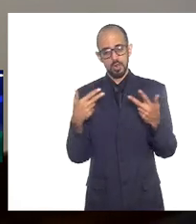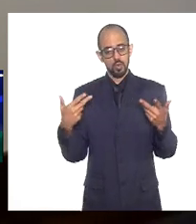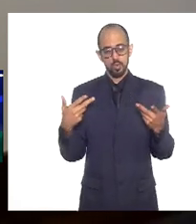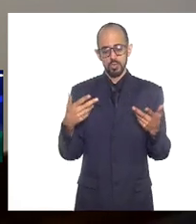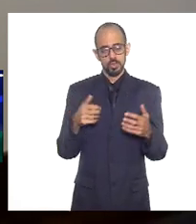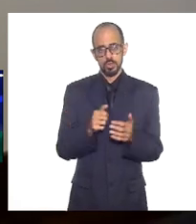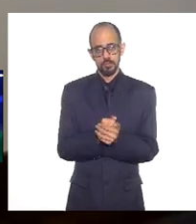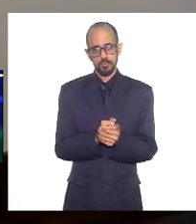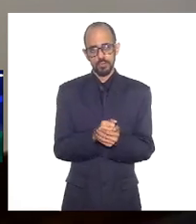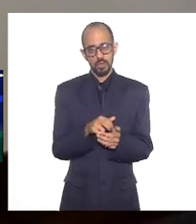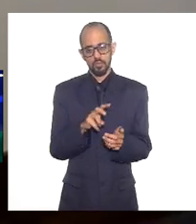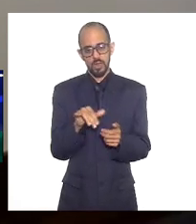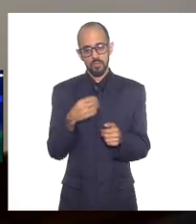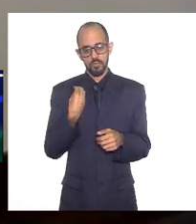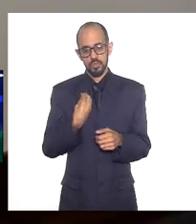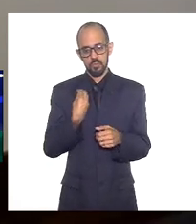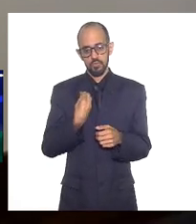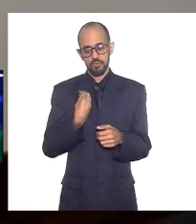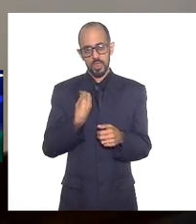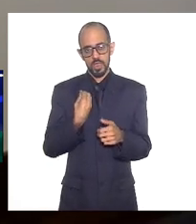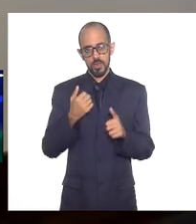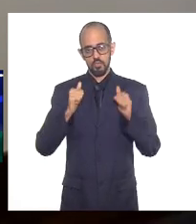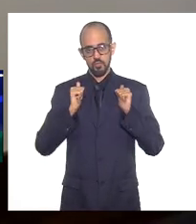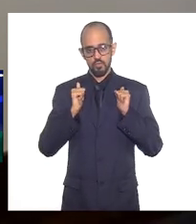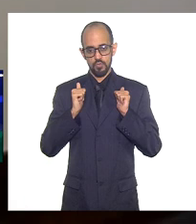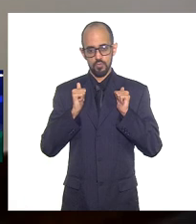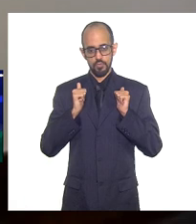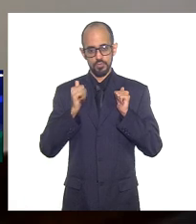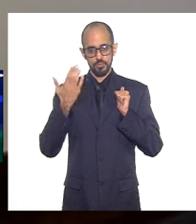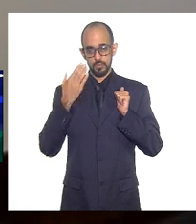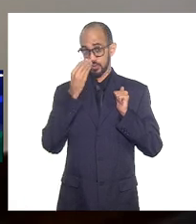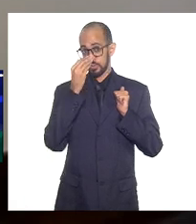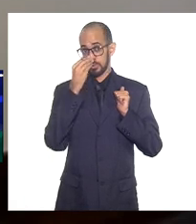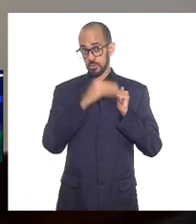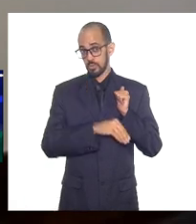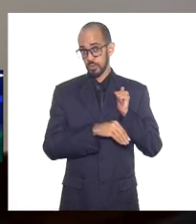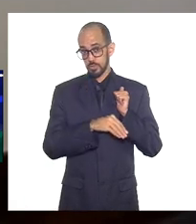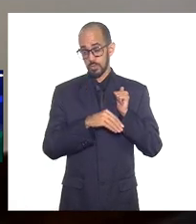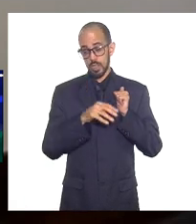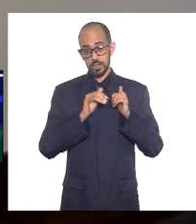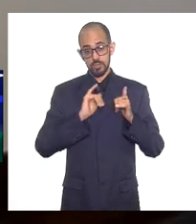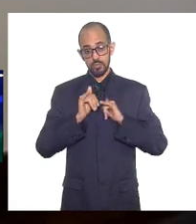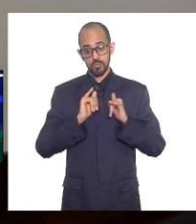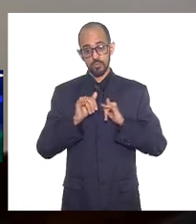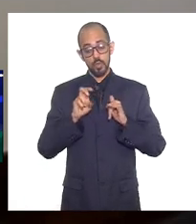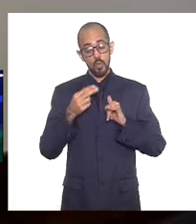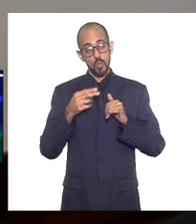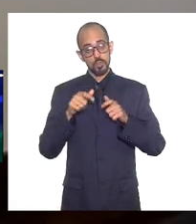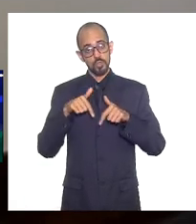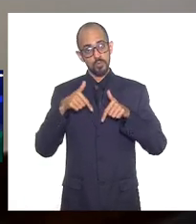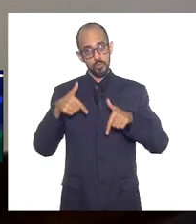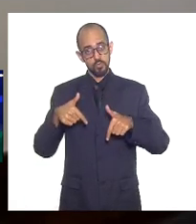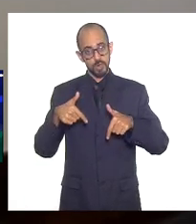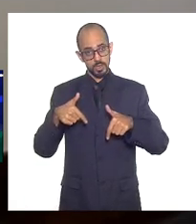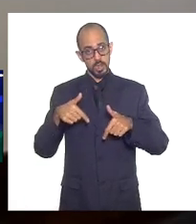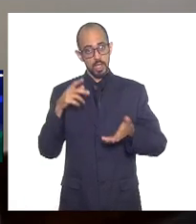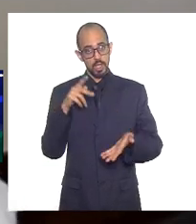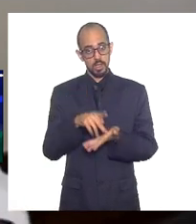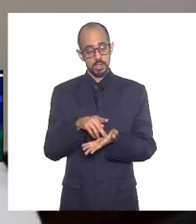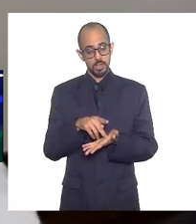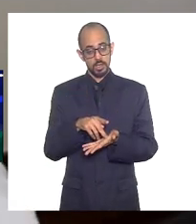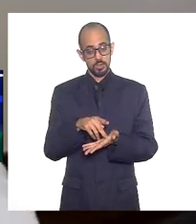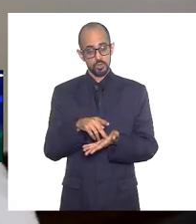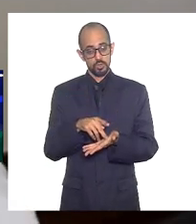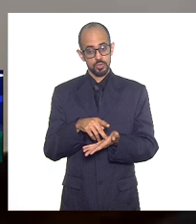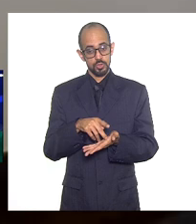vai viver numa bolha artificial negando esses dados, ou a gente precisa enfrentar a realidade, enfrentar o fenômeno. Por isso que é